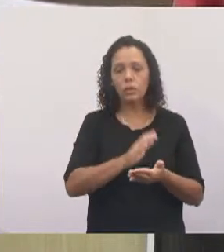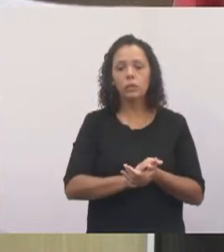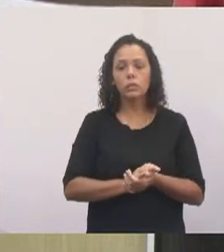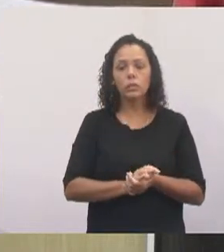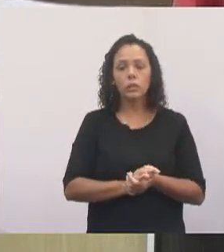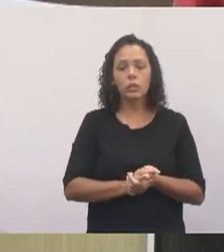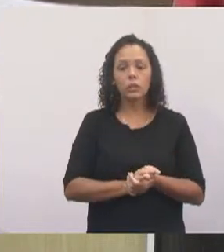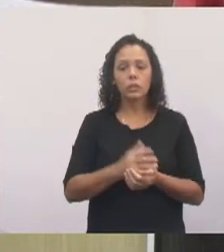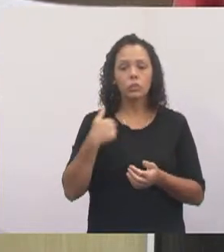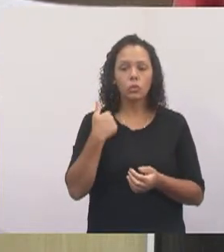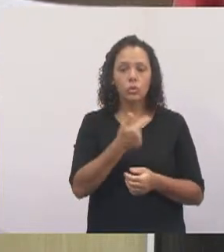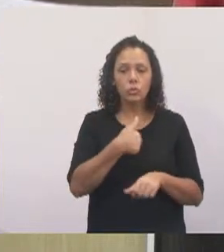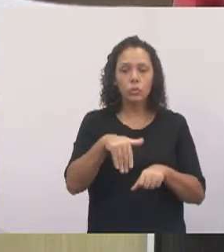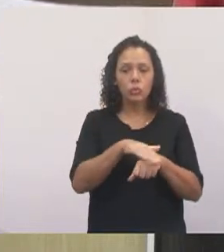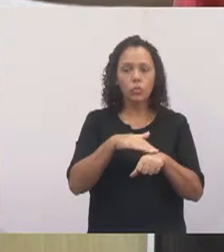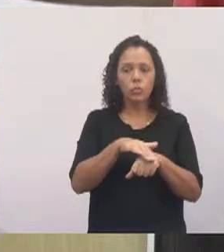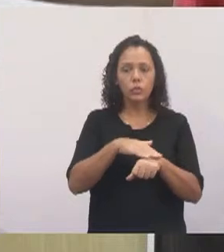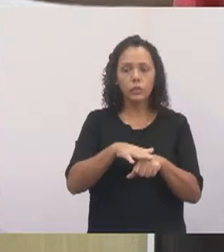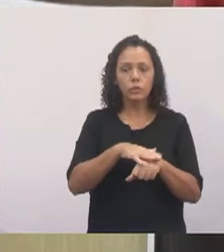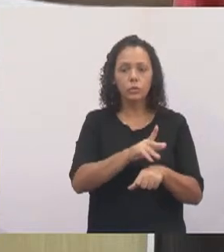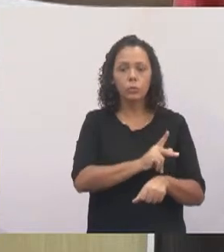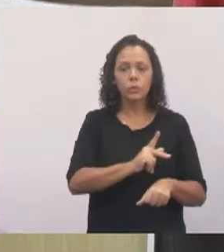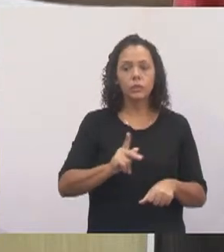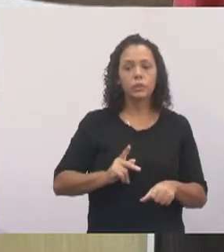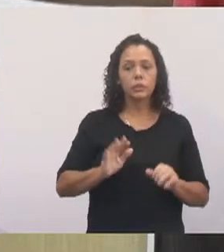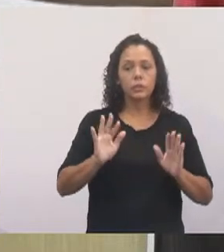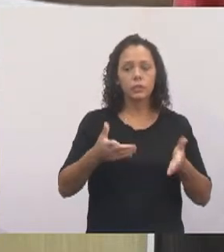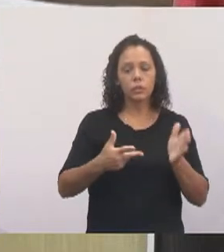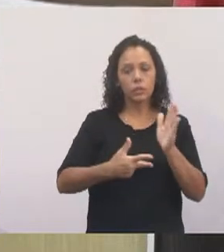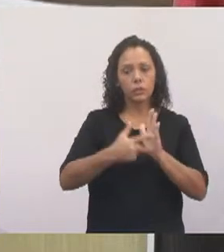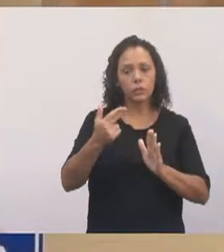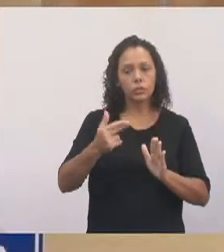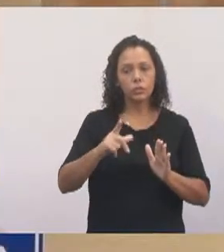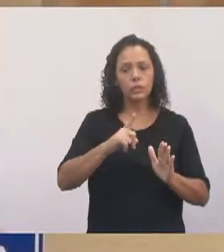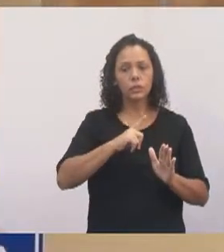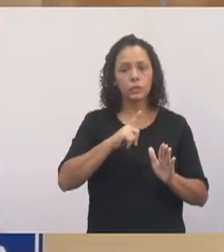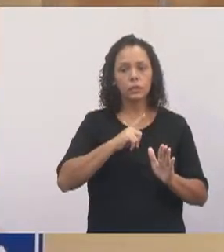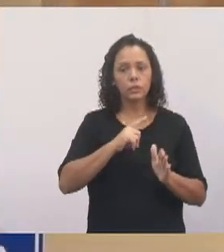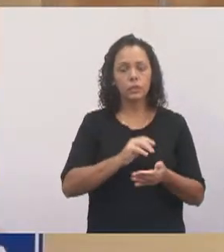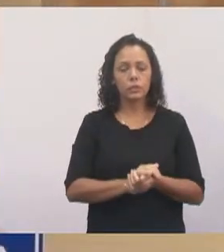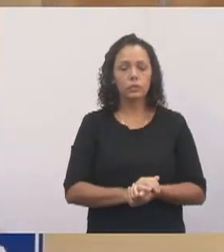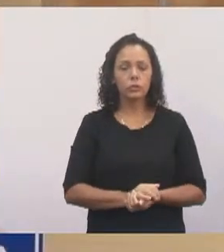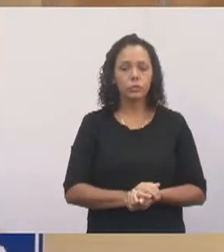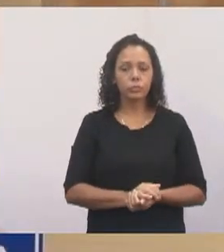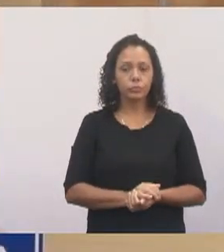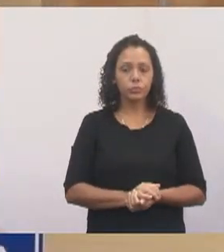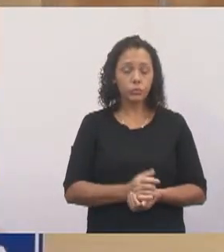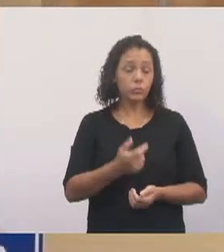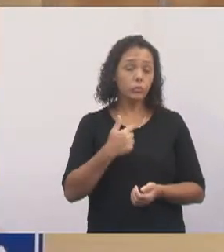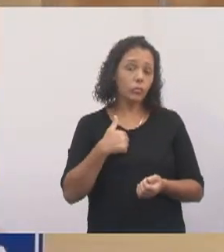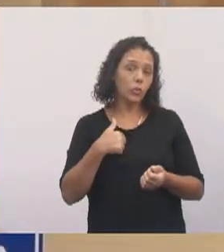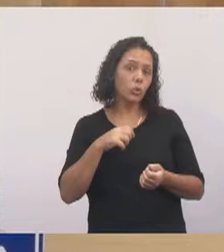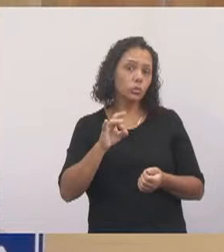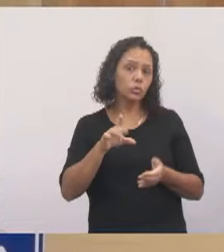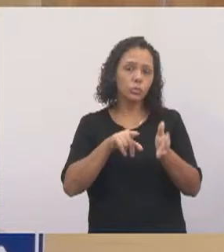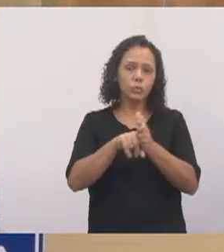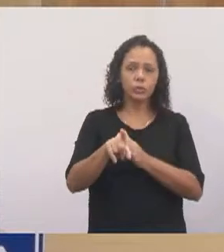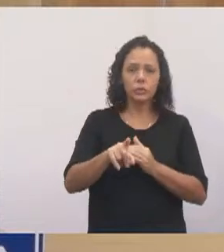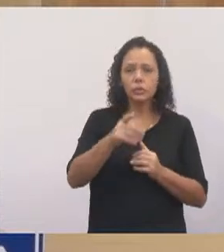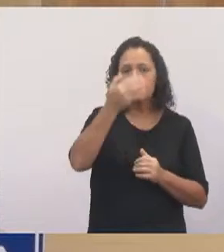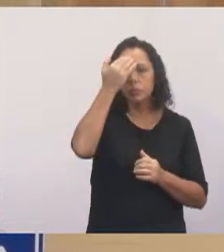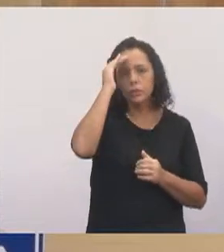Amizade, nós conversamos com a presidente e aquela cachorrinha está passando por uma cirurgia agora. Vereadora, eu só estou questionando para a pessoa que está em casa ver